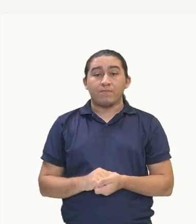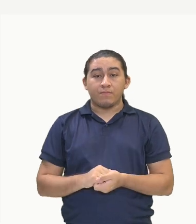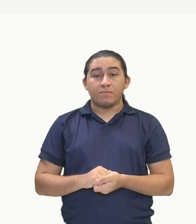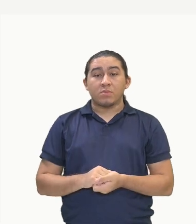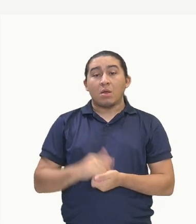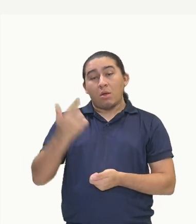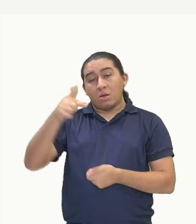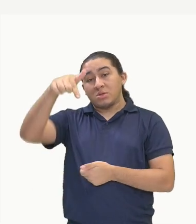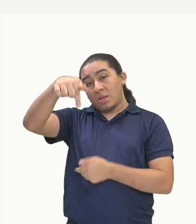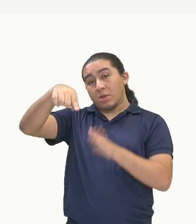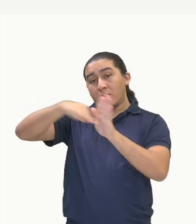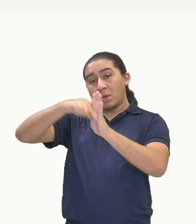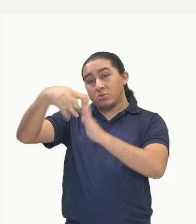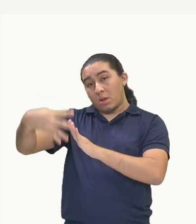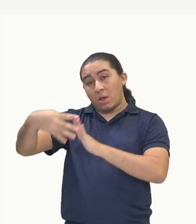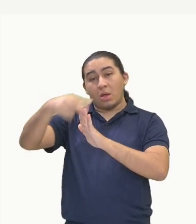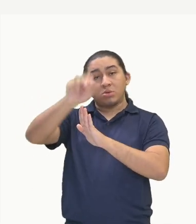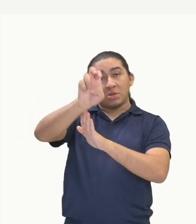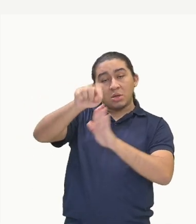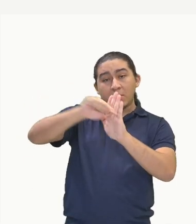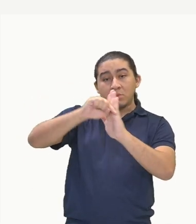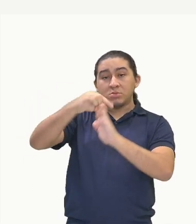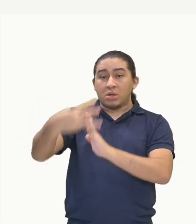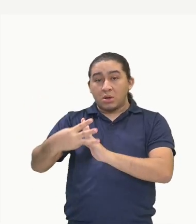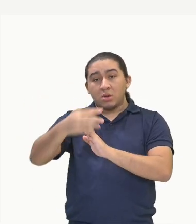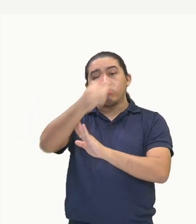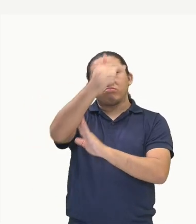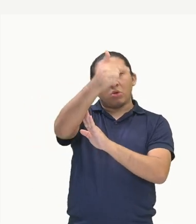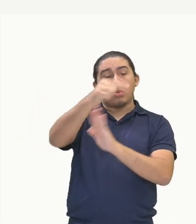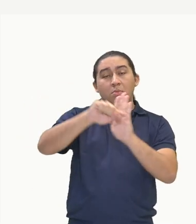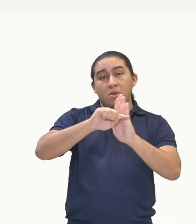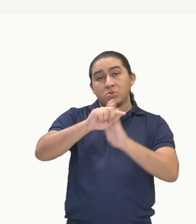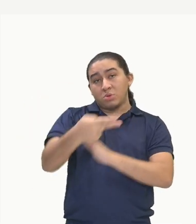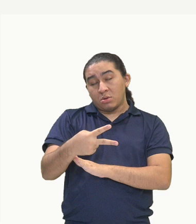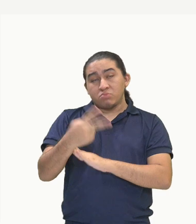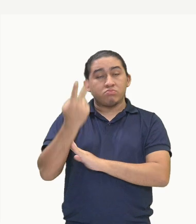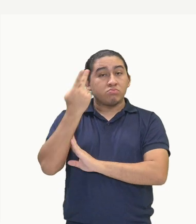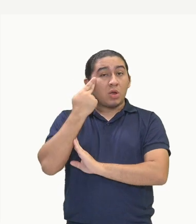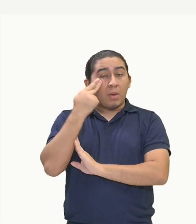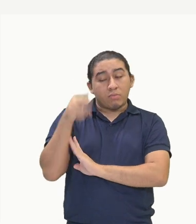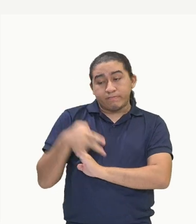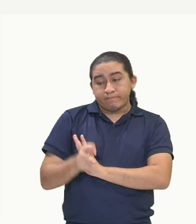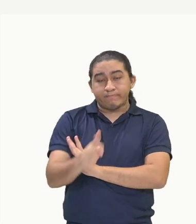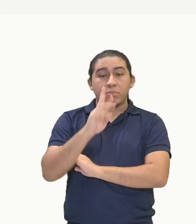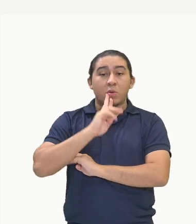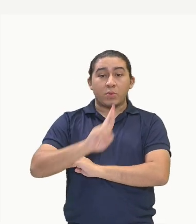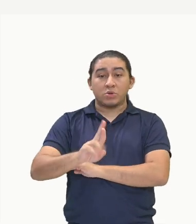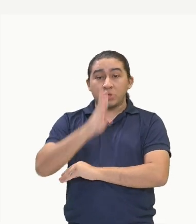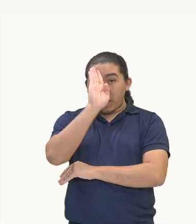menos 3, 2 menos 2 e 10 menos 6. Tá certo? Tá aí o nosso resultado.